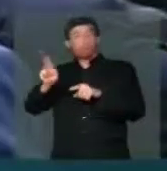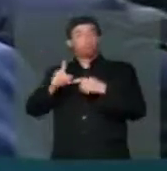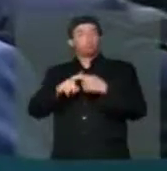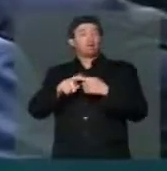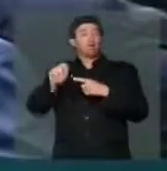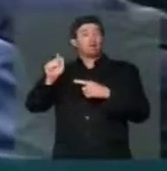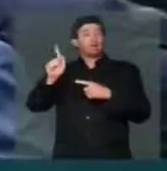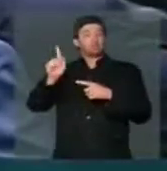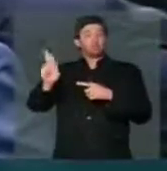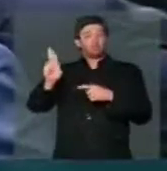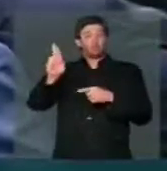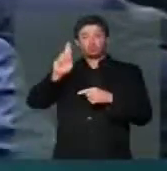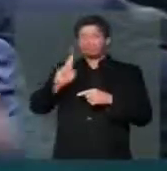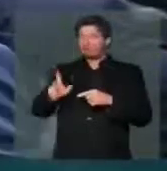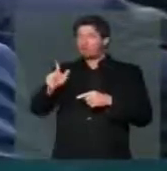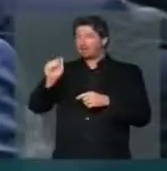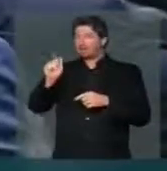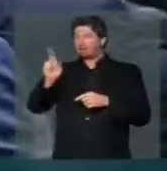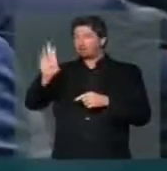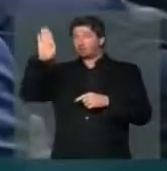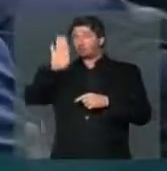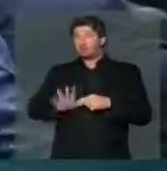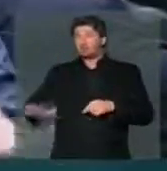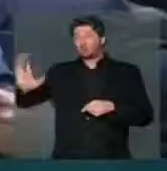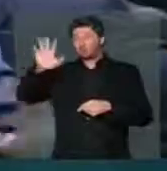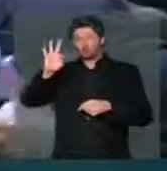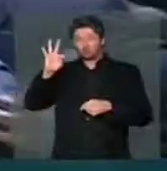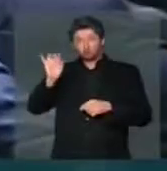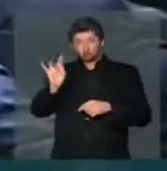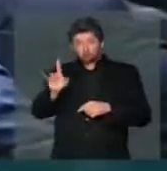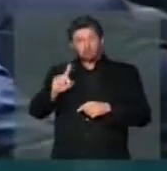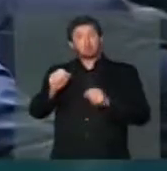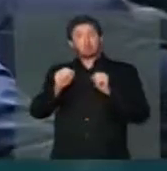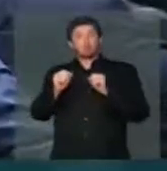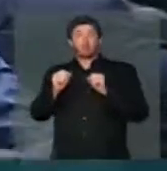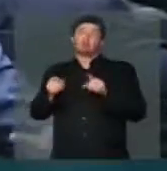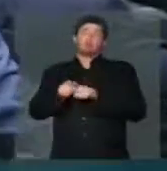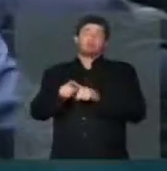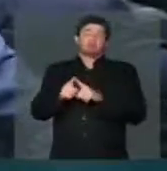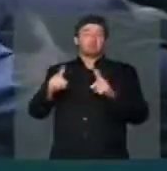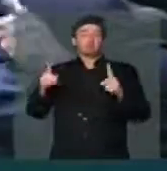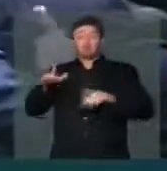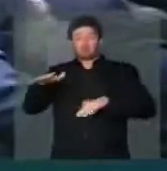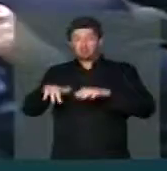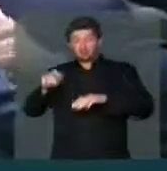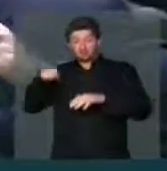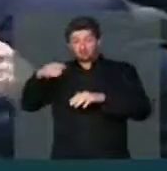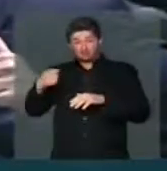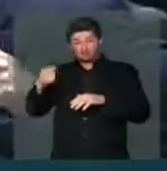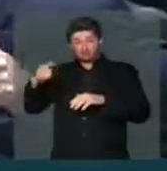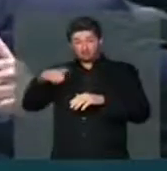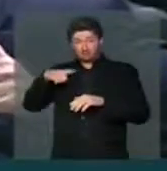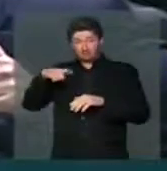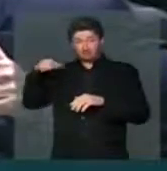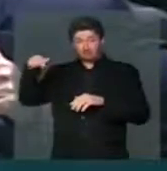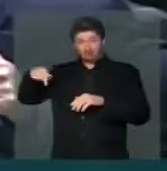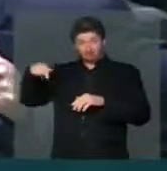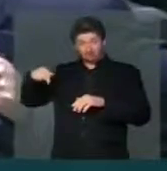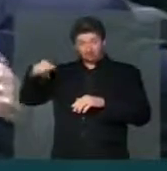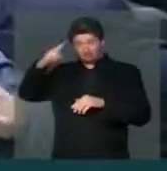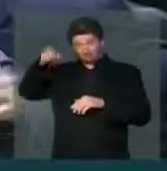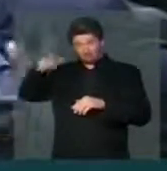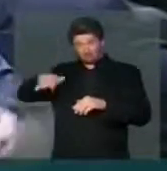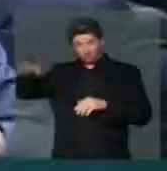AGU não é a AGU do país inteiro só. Ela pode até entrar, mas dependendo de quem está aqui em cima, no